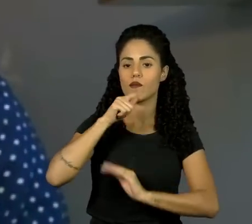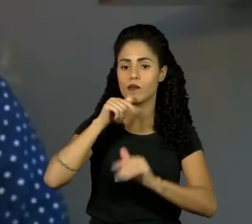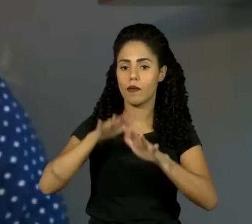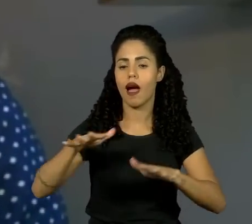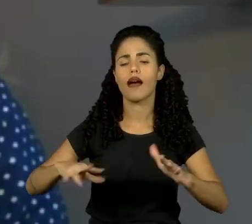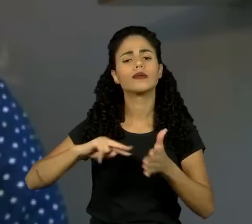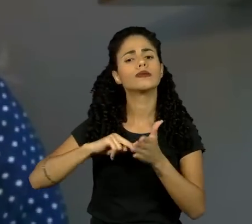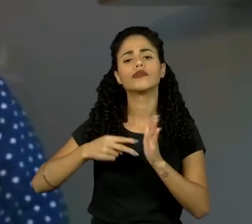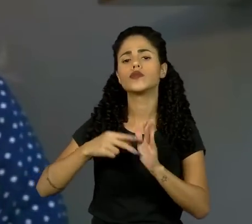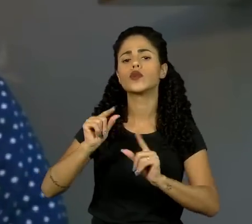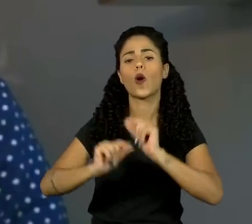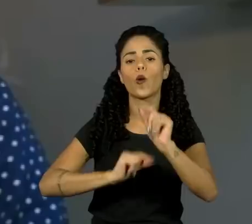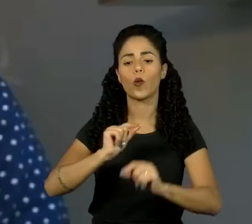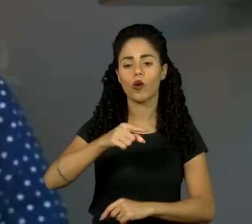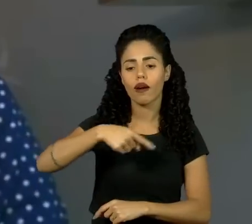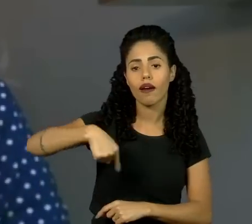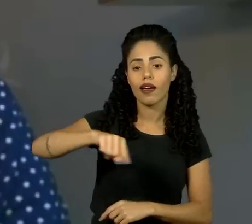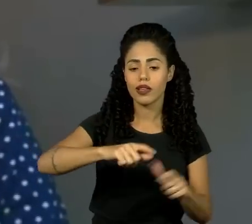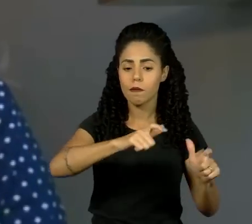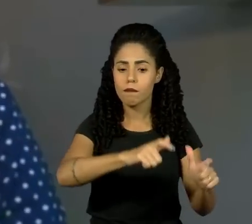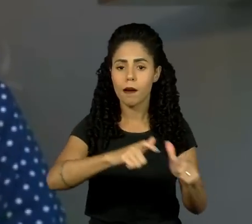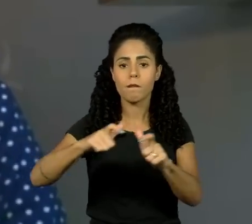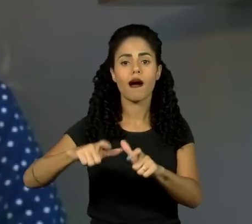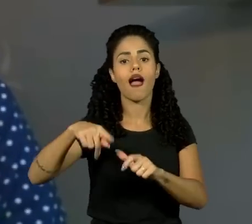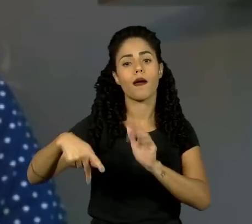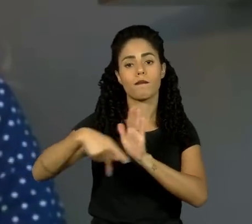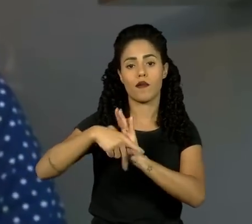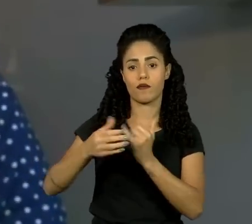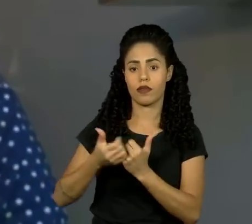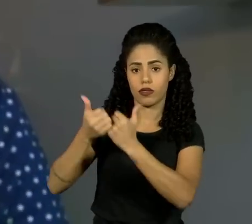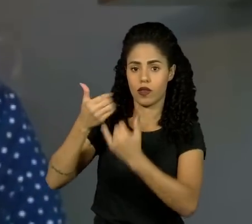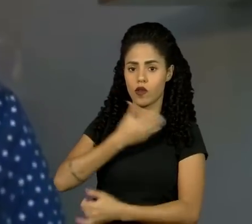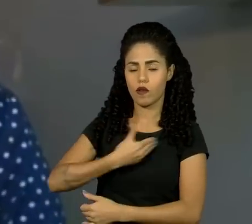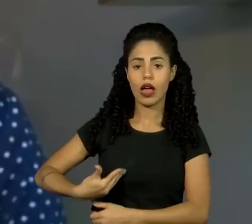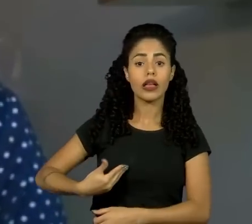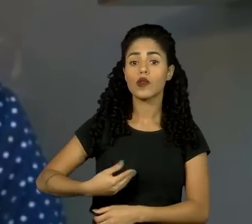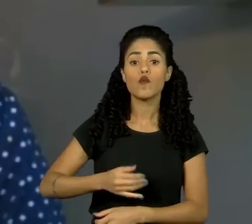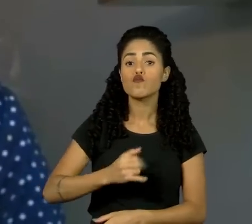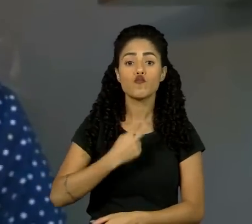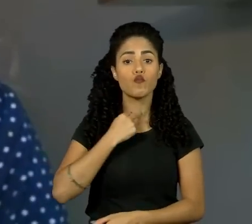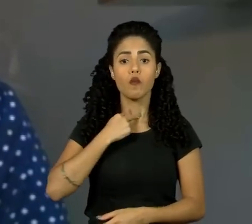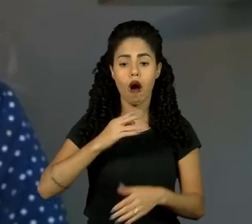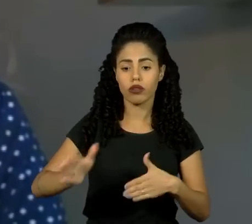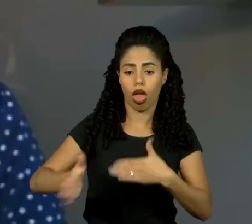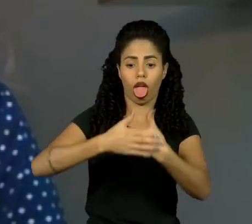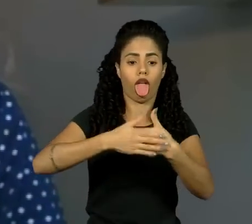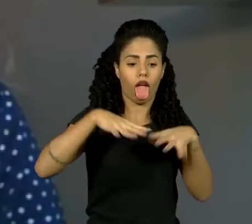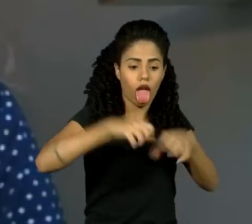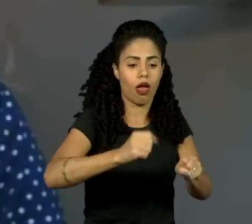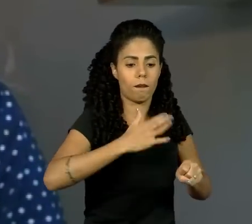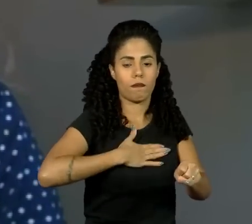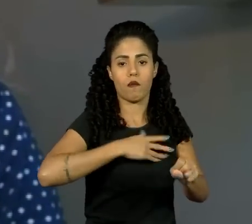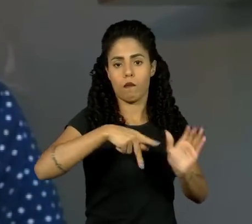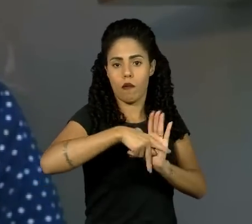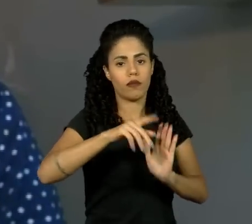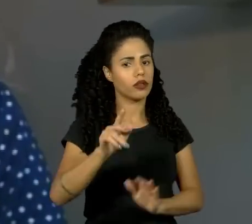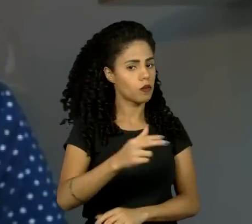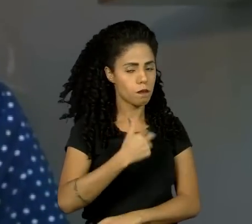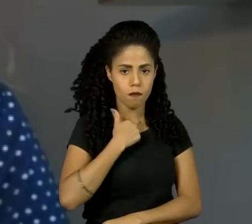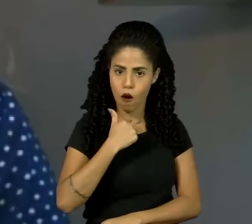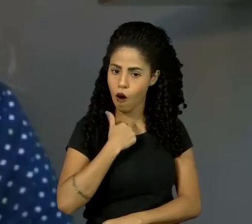Isso significa que essas áreas pertencem à União, então elas não podem ser fechadas. Elas não